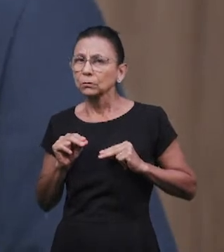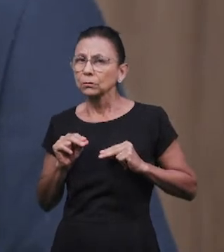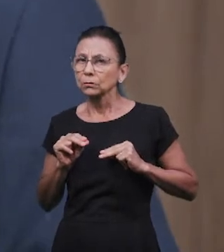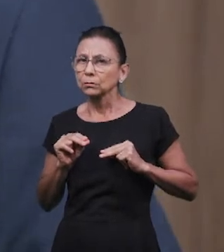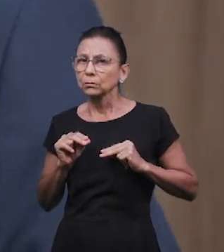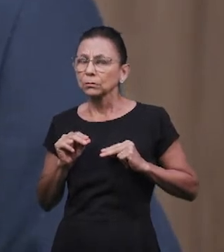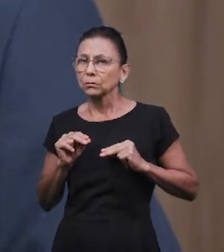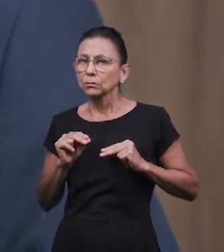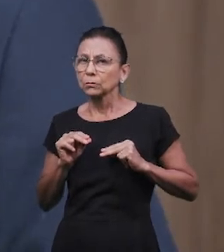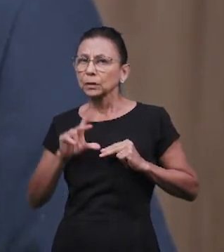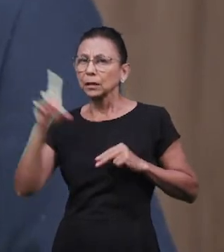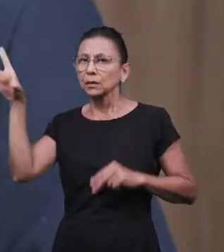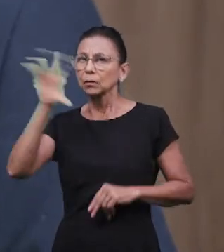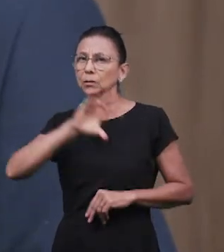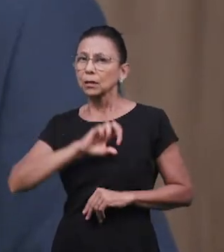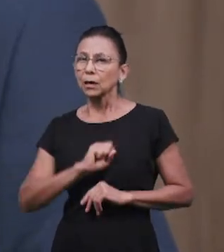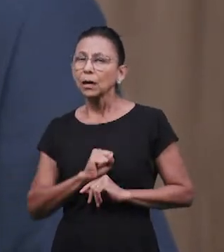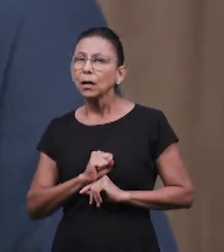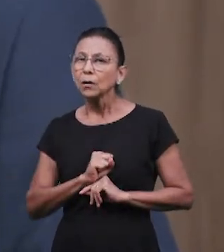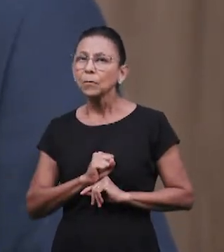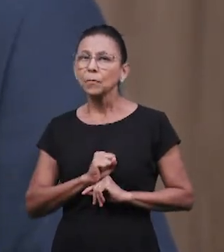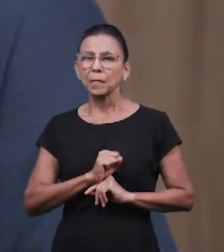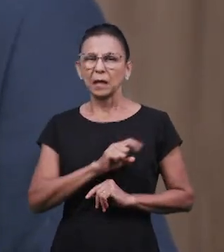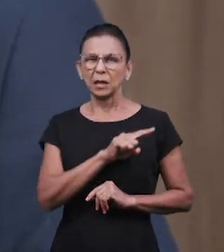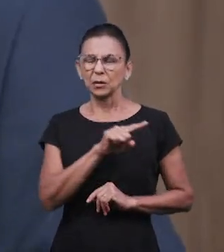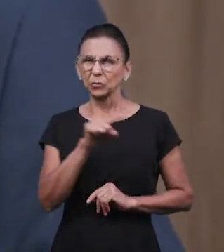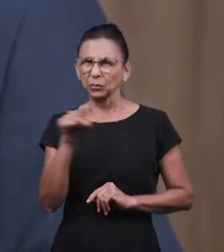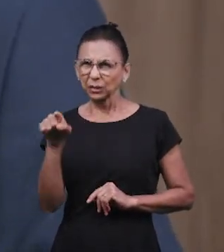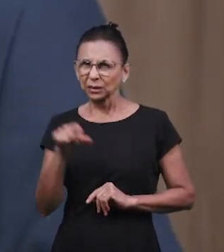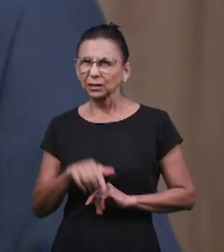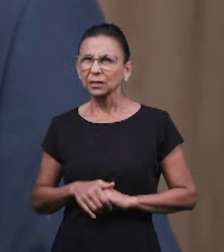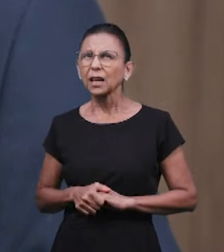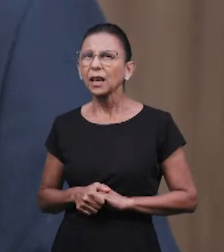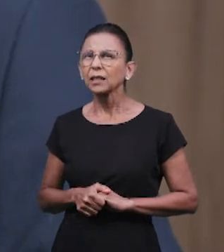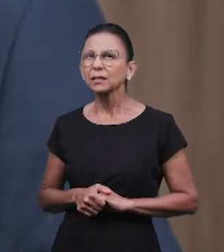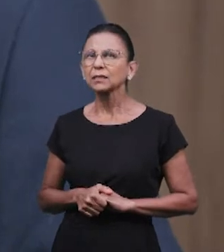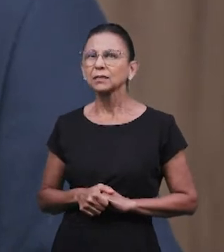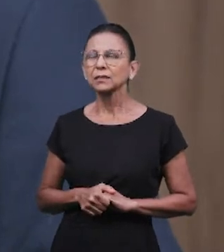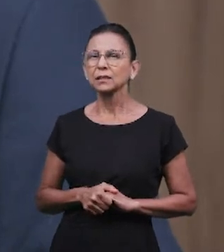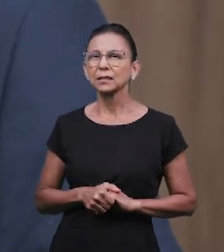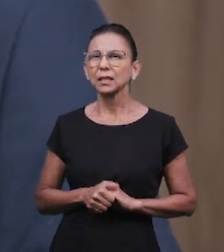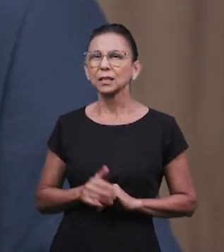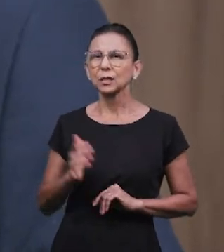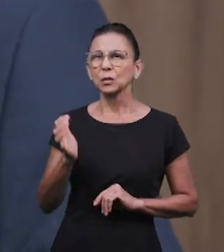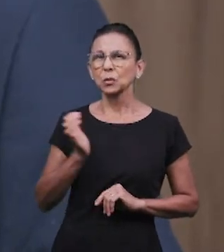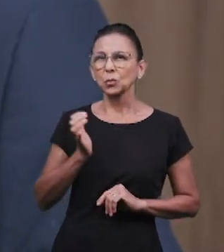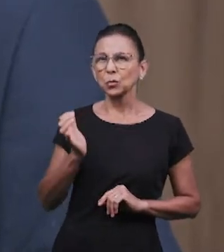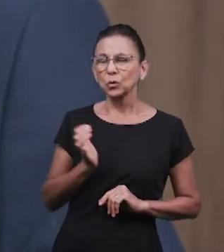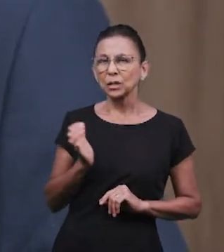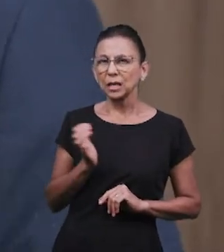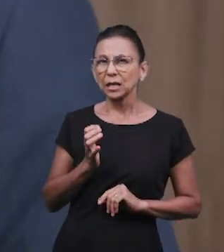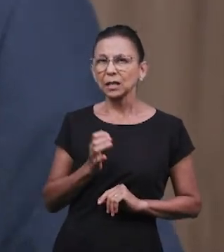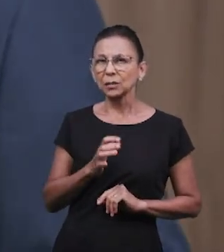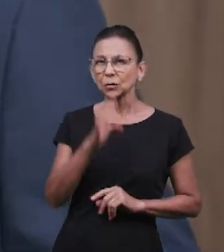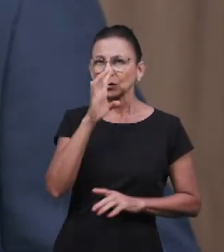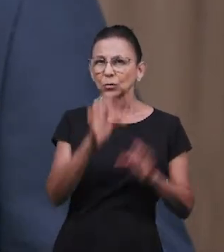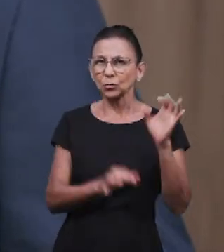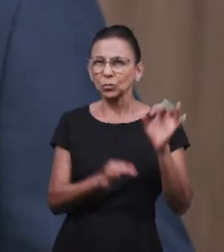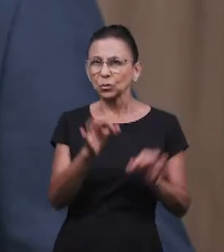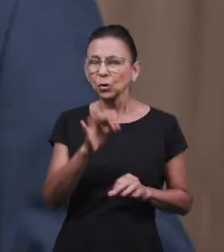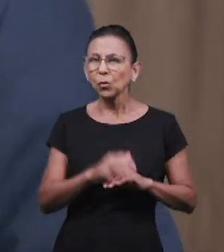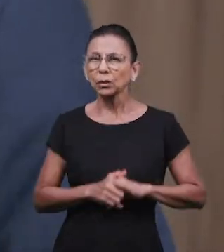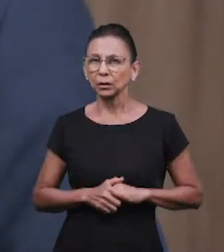vós desonraste o pobre, porventura não oprime os ricos e não vos arrastam aos tribunais? Porventura